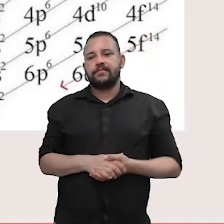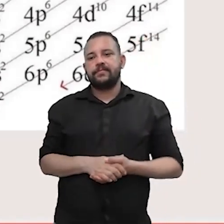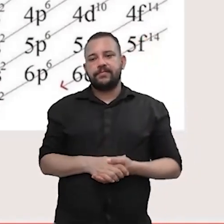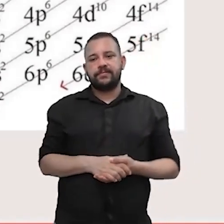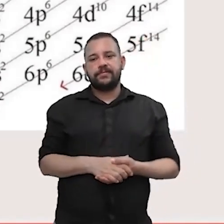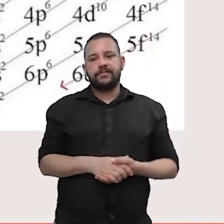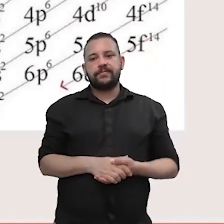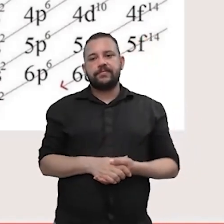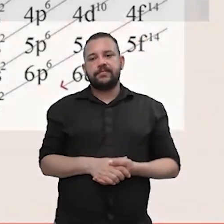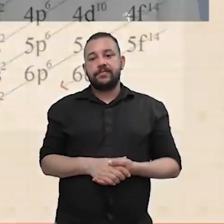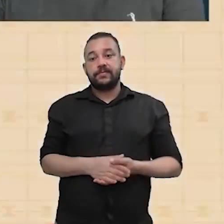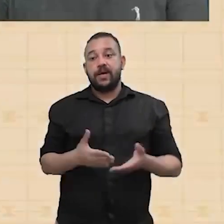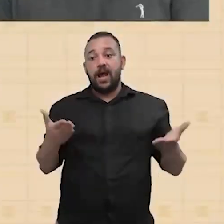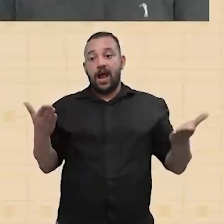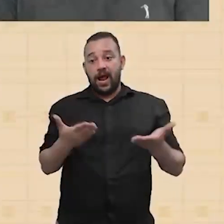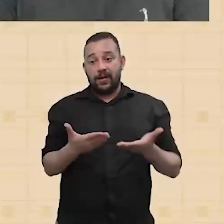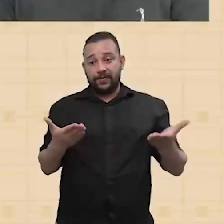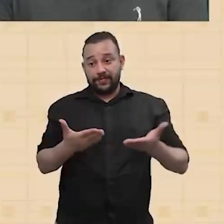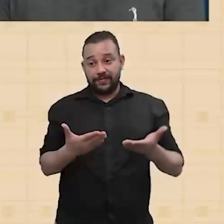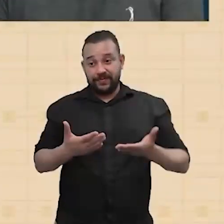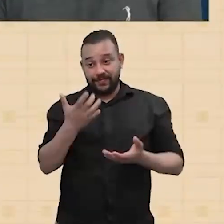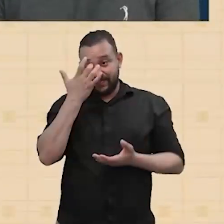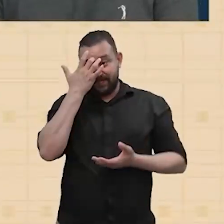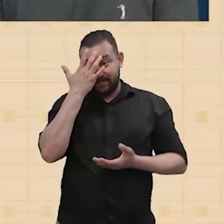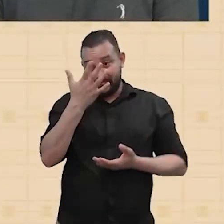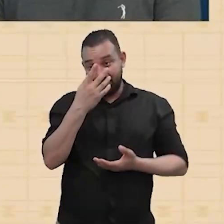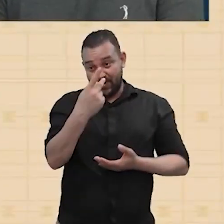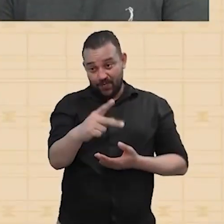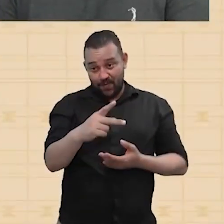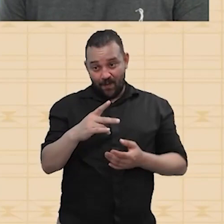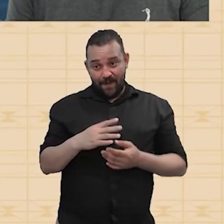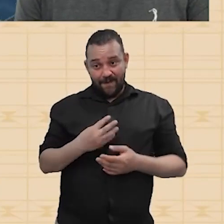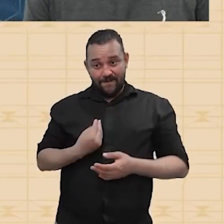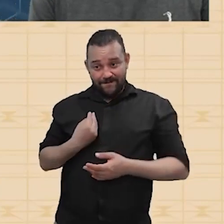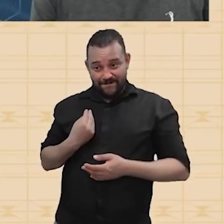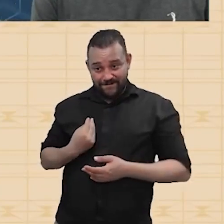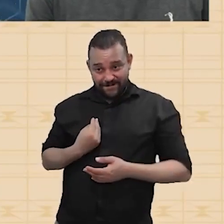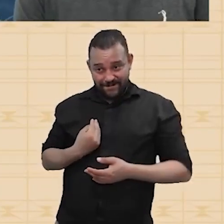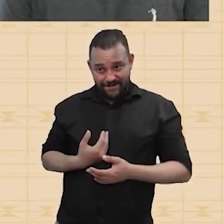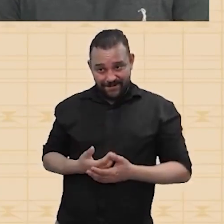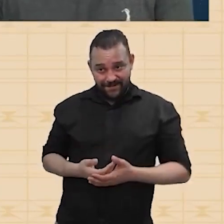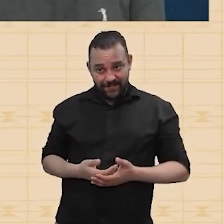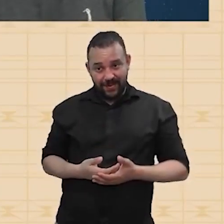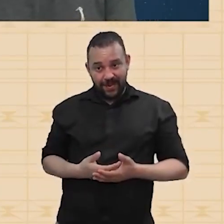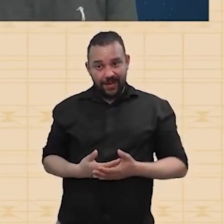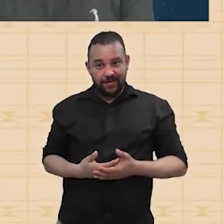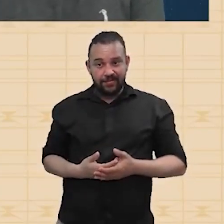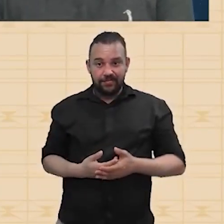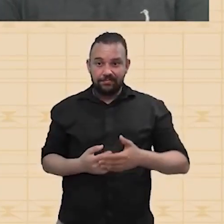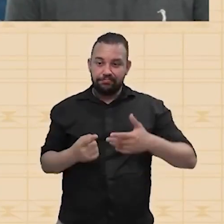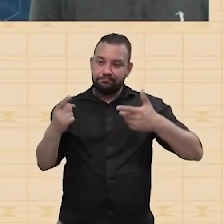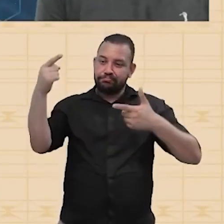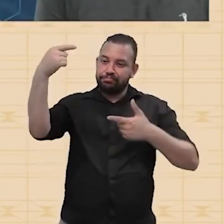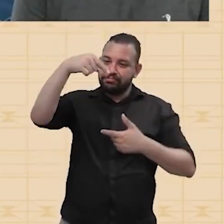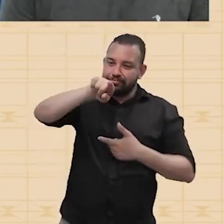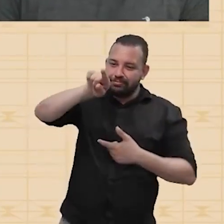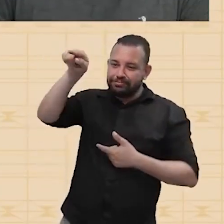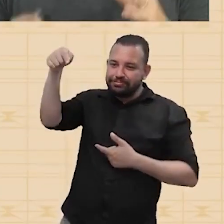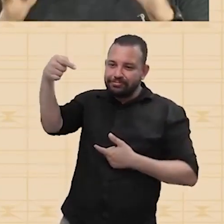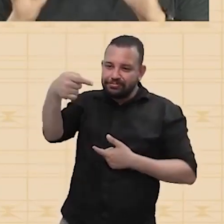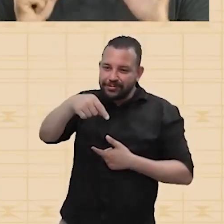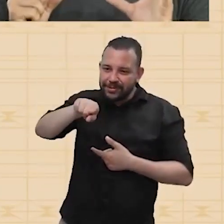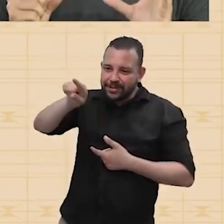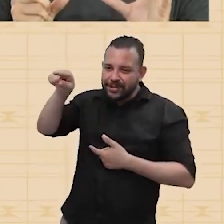Olha só, pessoal, para facilitar a sua vida, pela distribuição eletrônica, nós conseguimos também identificar a posição